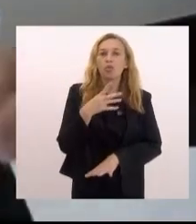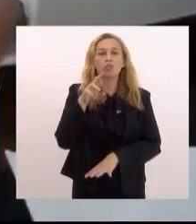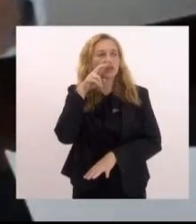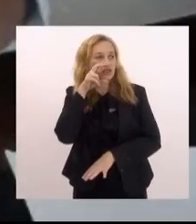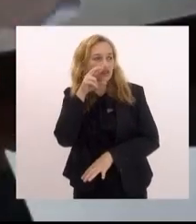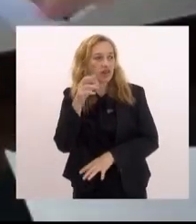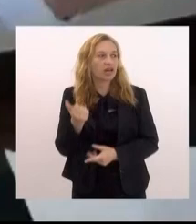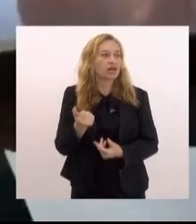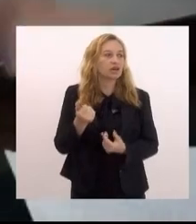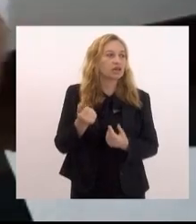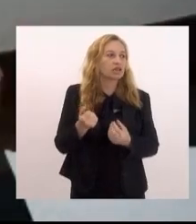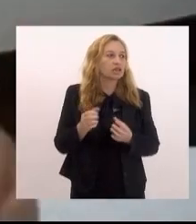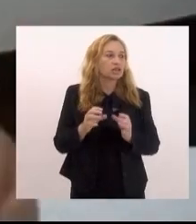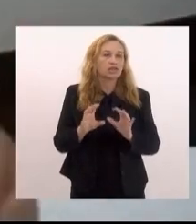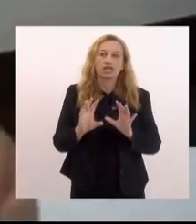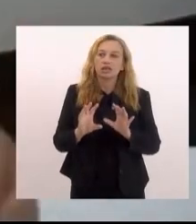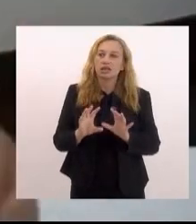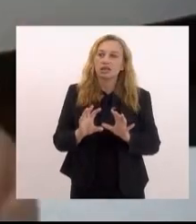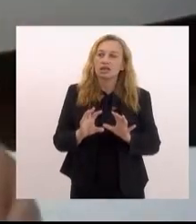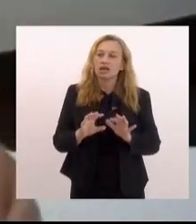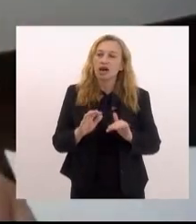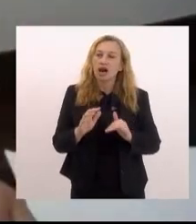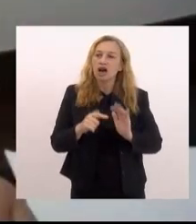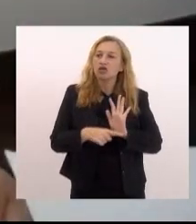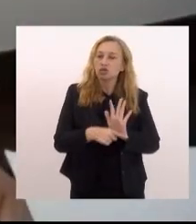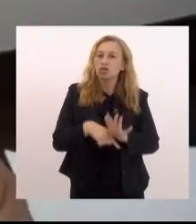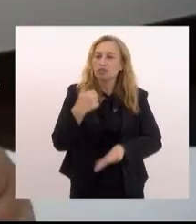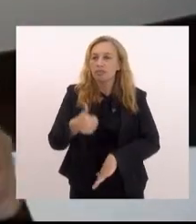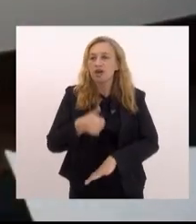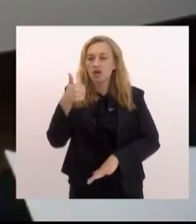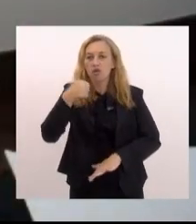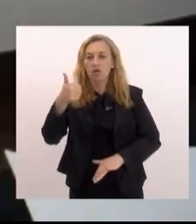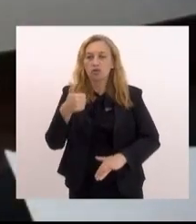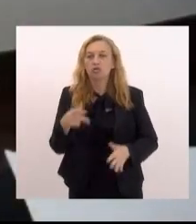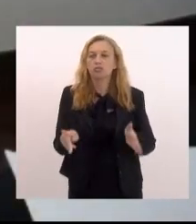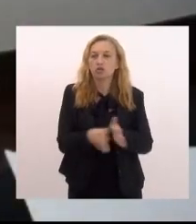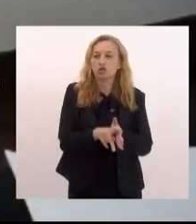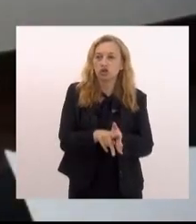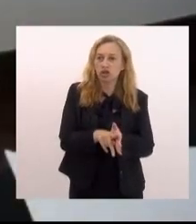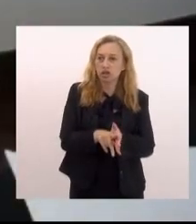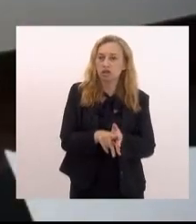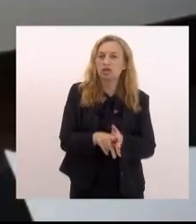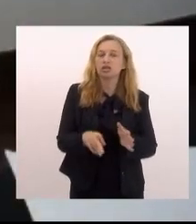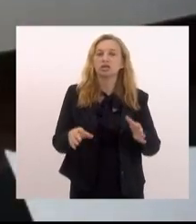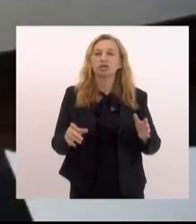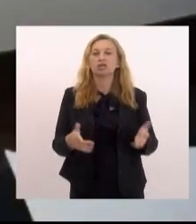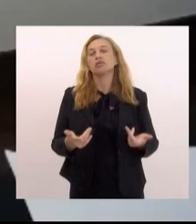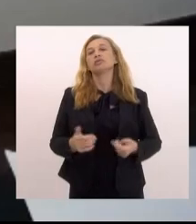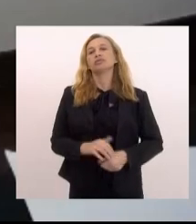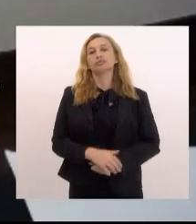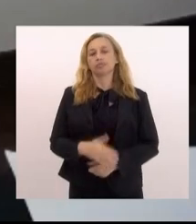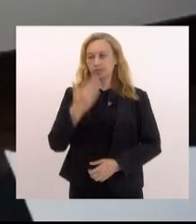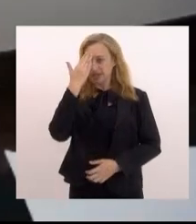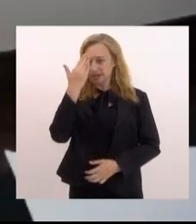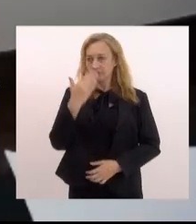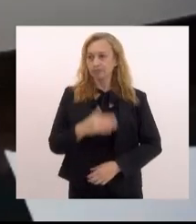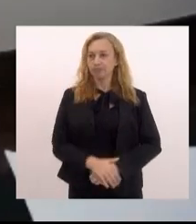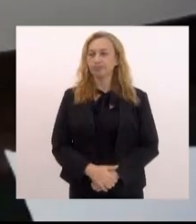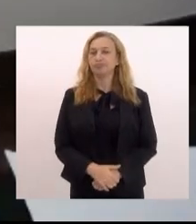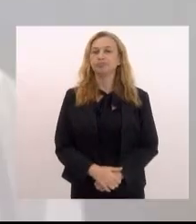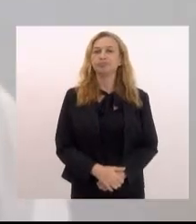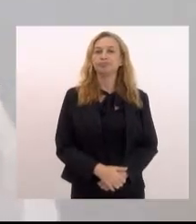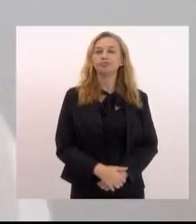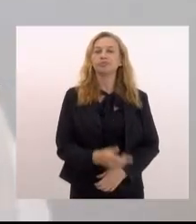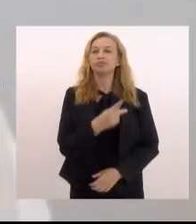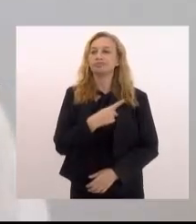porque abre a cortina, aperfeiçoa o projeto, mas eu considero que é uma provocação relevante que ele traz para a nossa pauta de hoje. Obrigado.